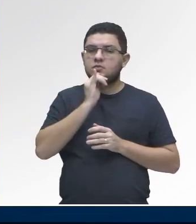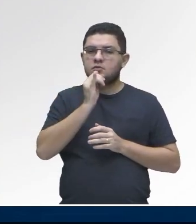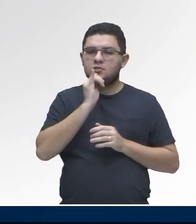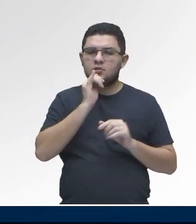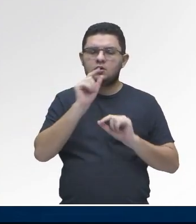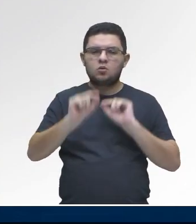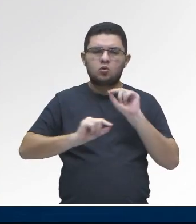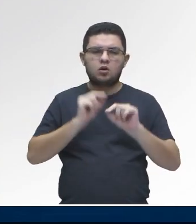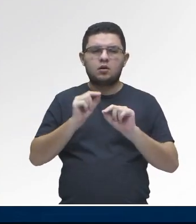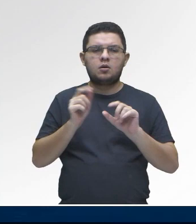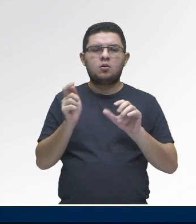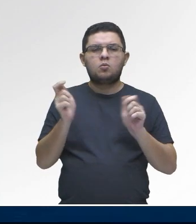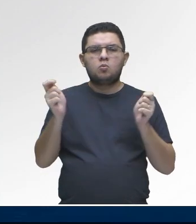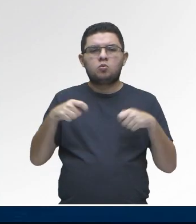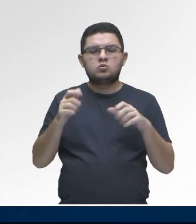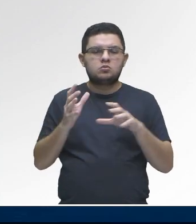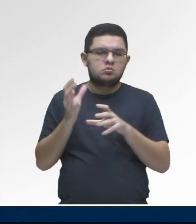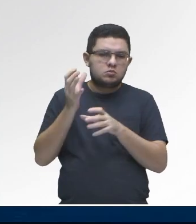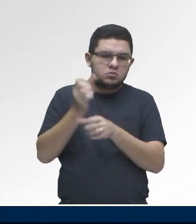Vou pegar isso aqui, ó.